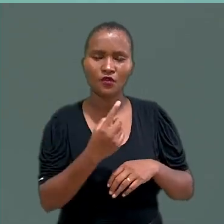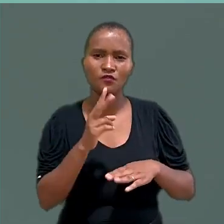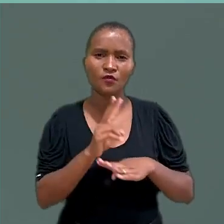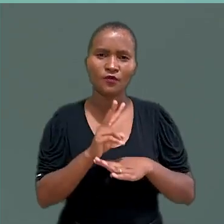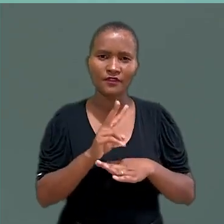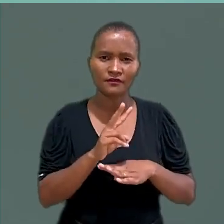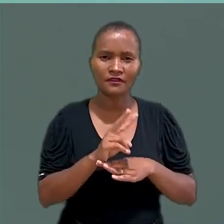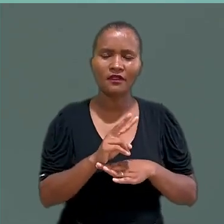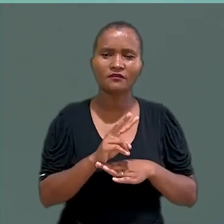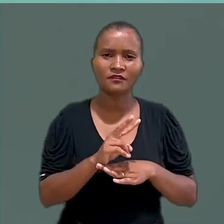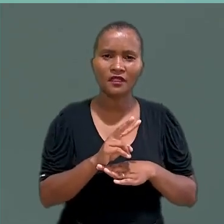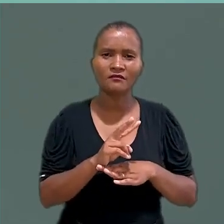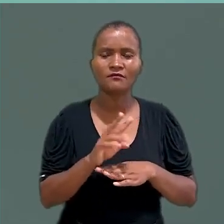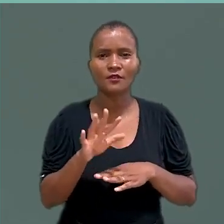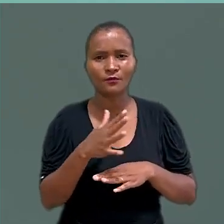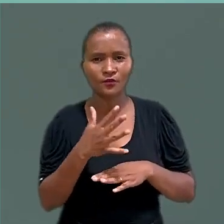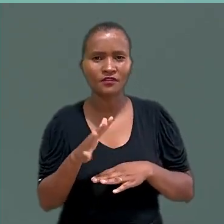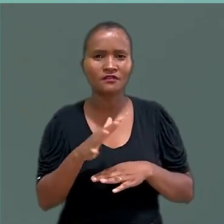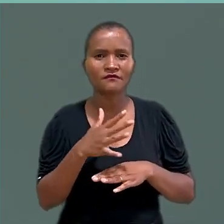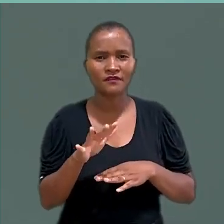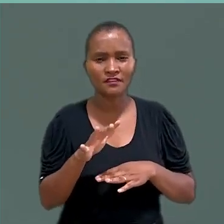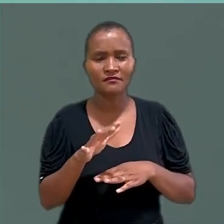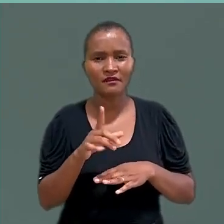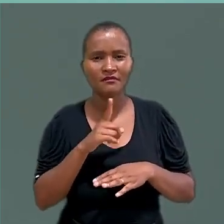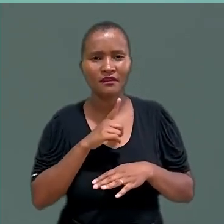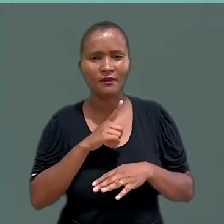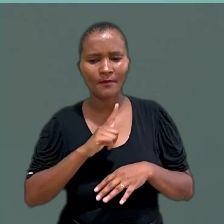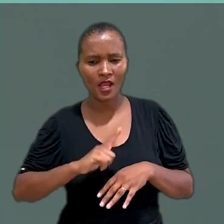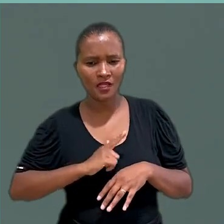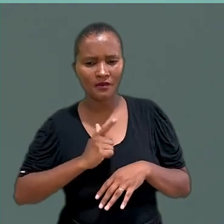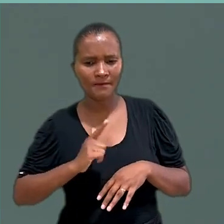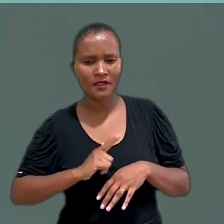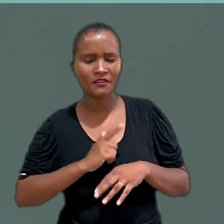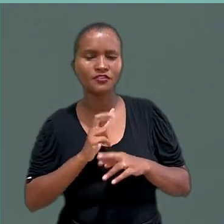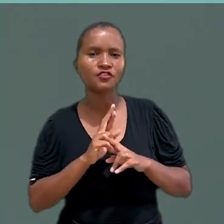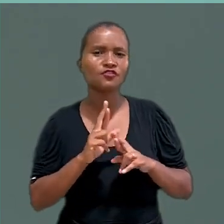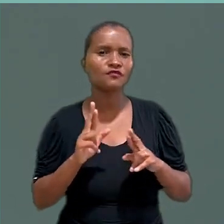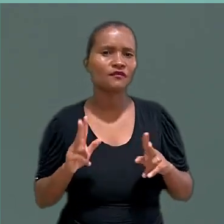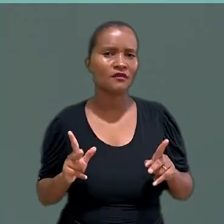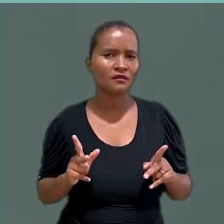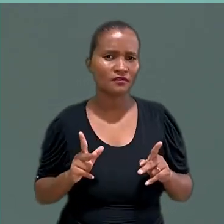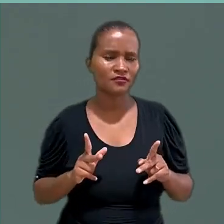desse nosso cuidado. E muitas vezes há uma gramática diferente, há